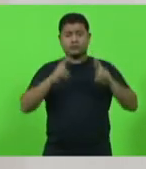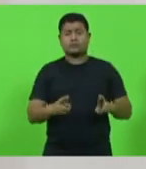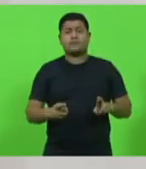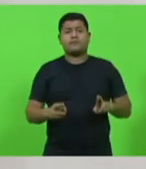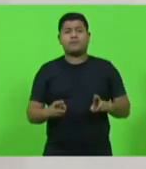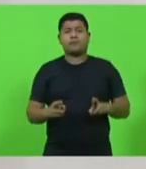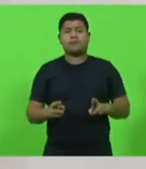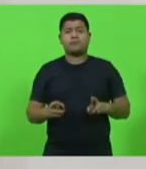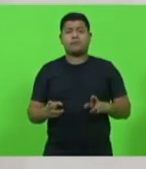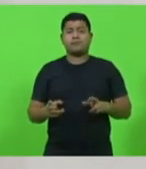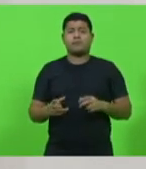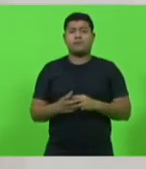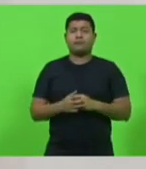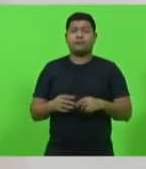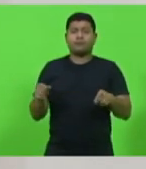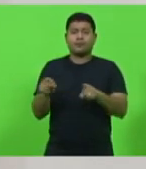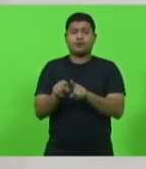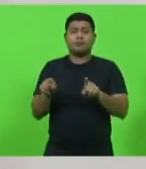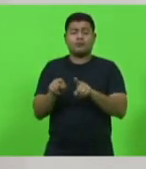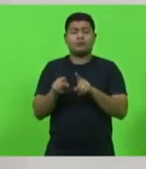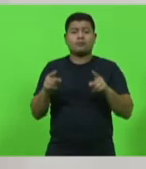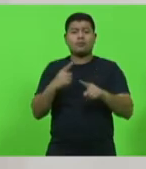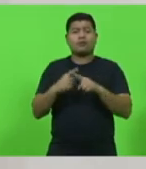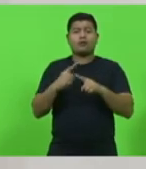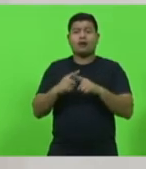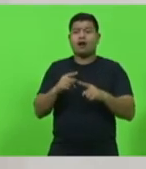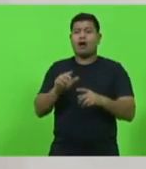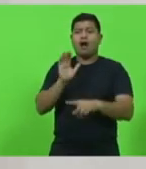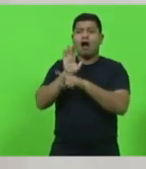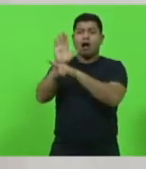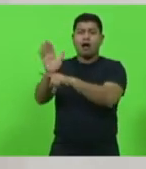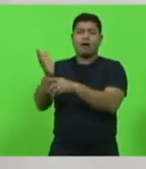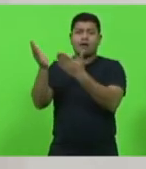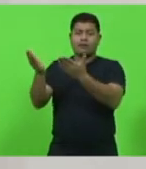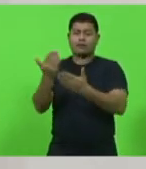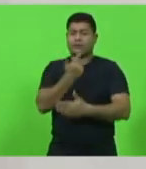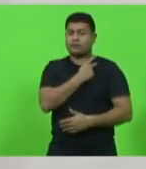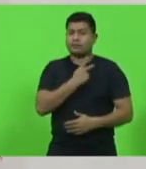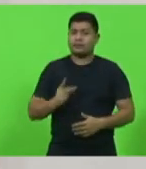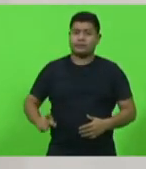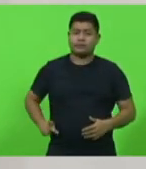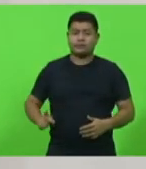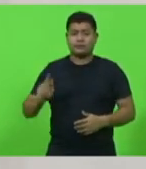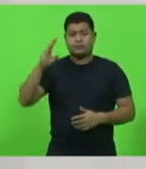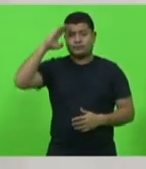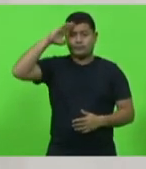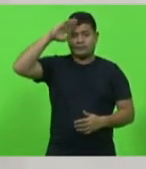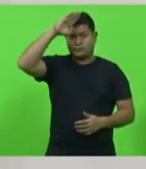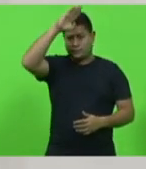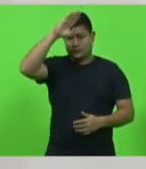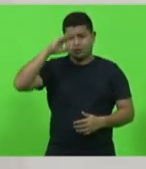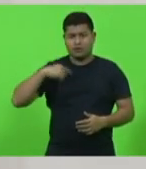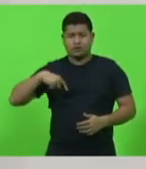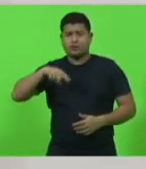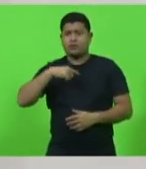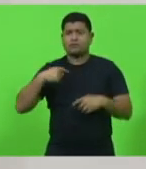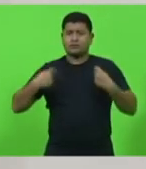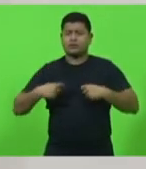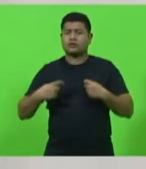pelo resultado eleitoral que deu ao presidente Bolsonaro. Nós temos que dar uma resposta.